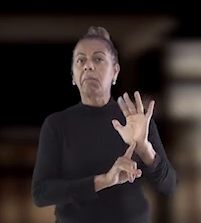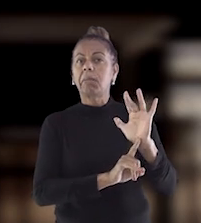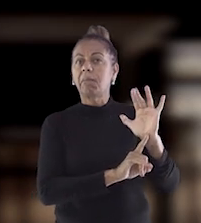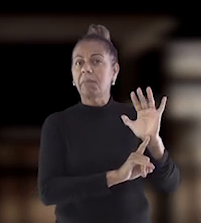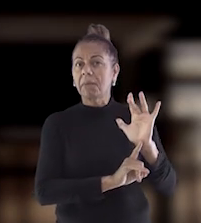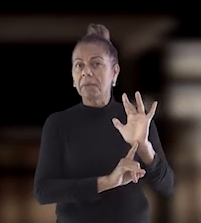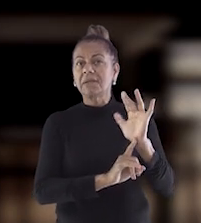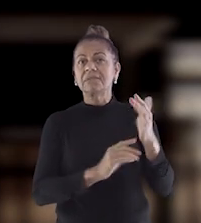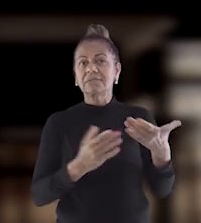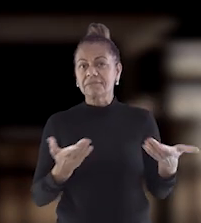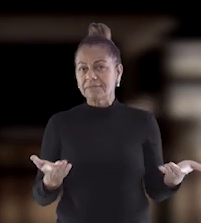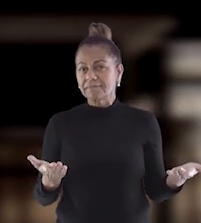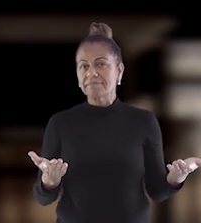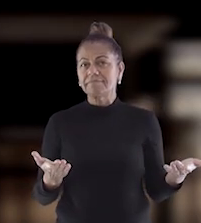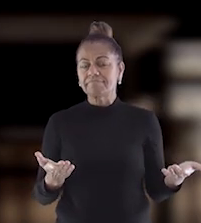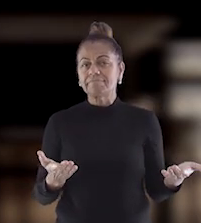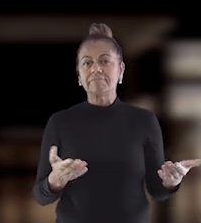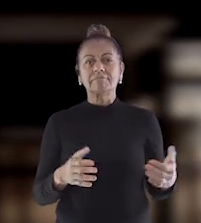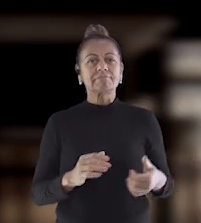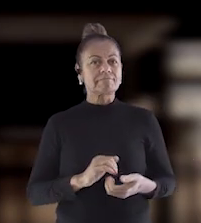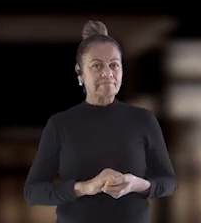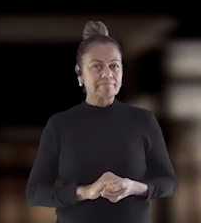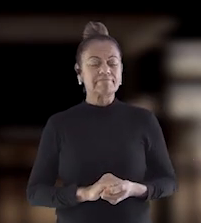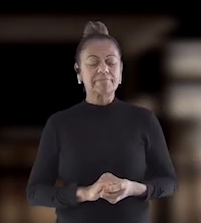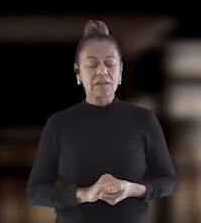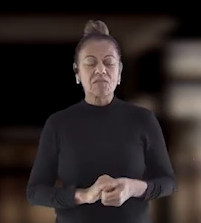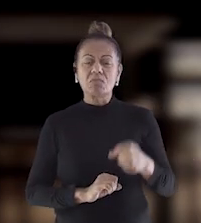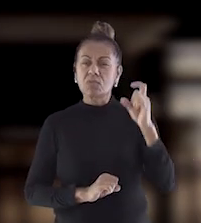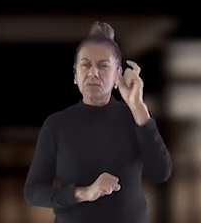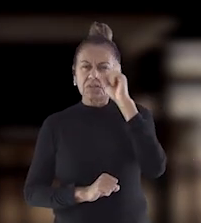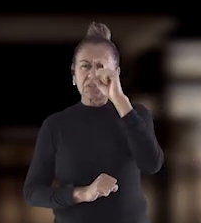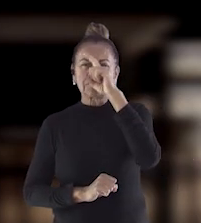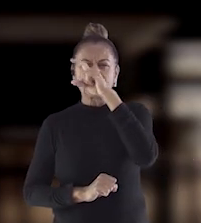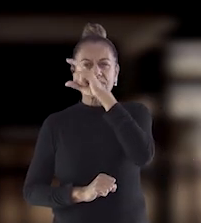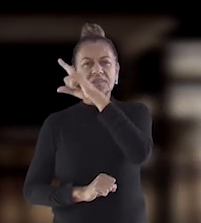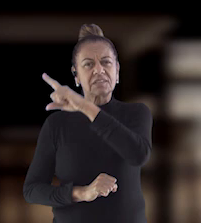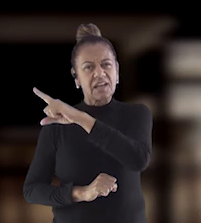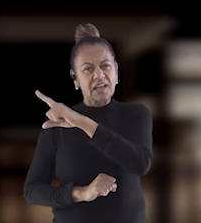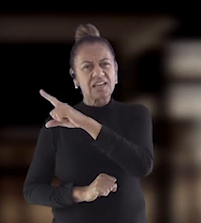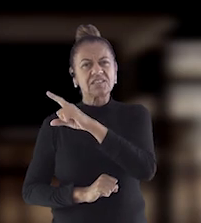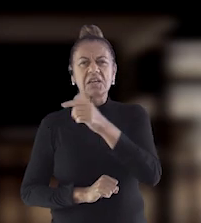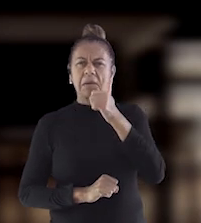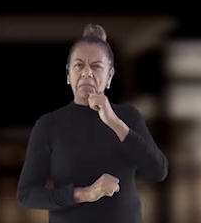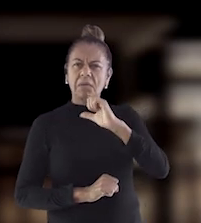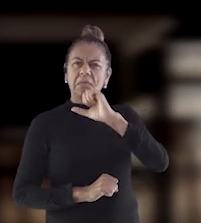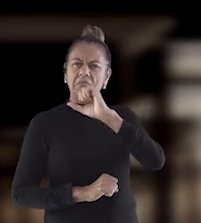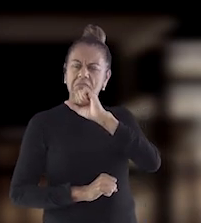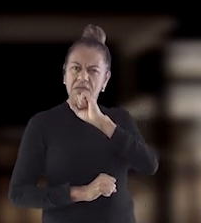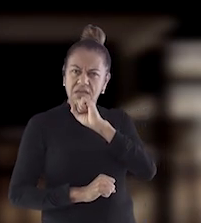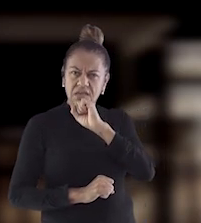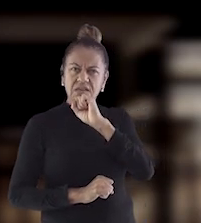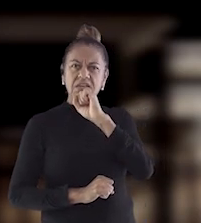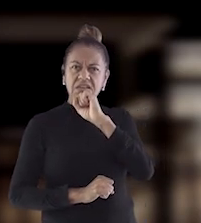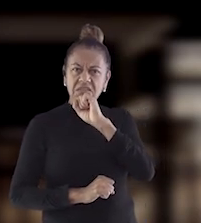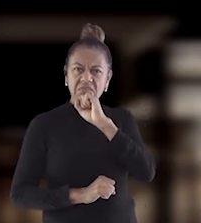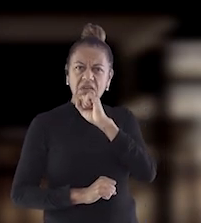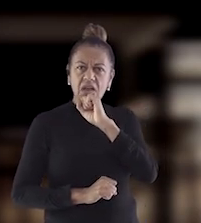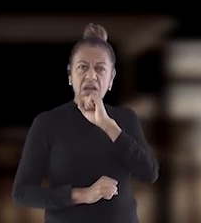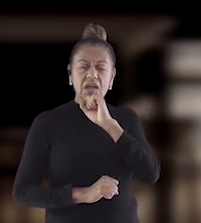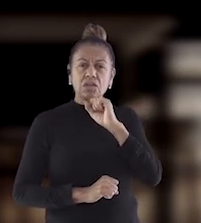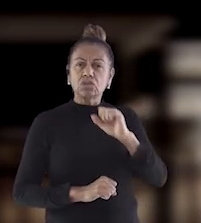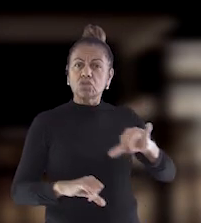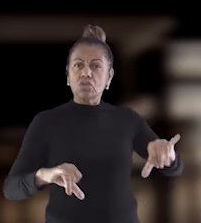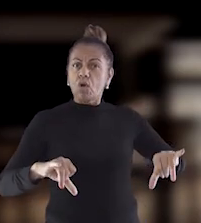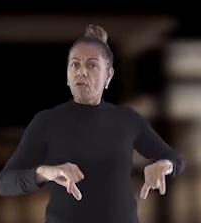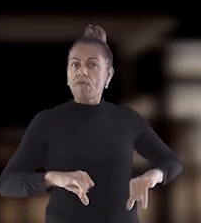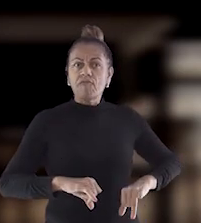estrela. Então hoje, a gente, assim, na época que a minha mãe criou a gente, não foi com dificuldade, mas